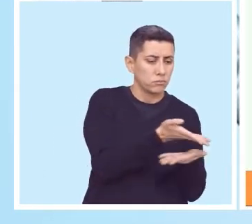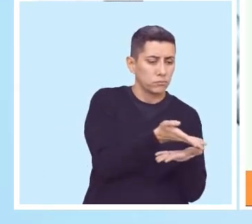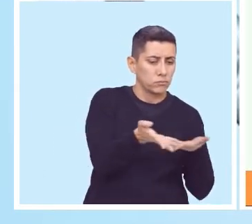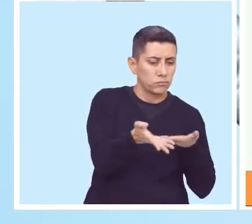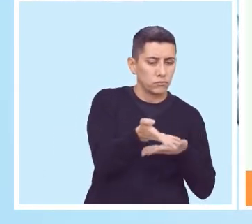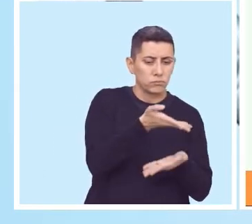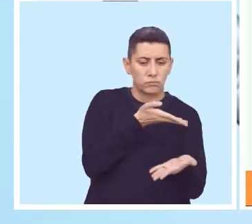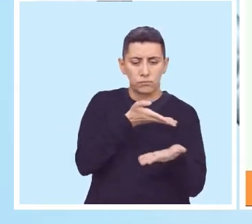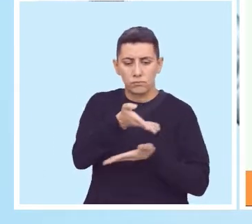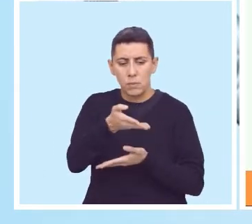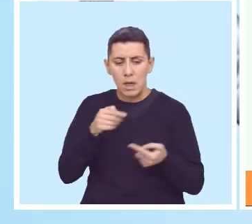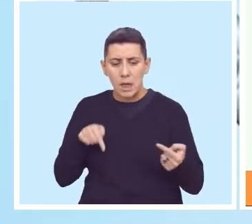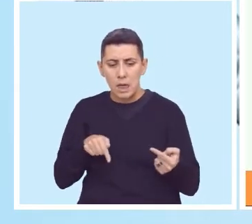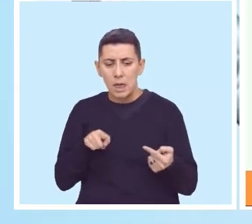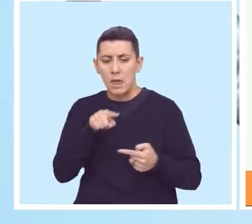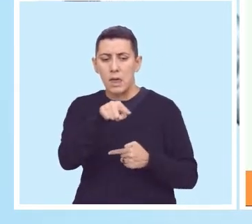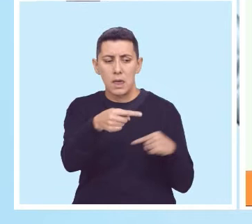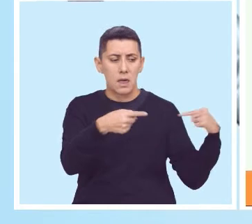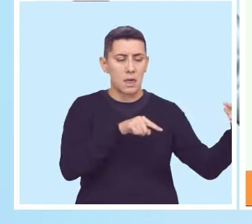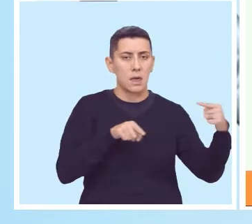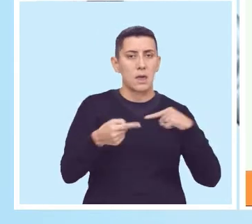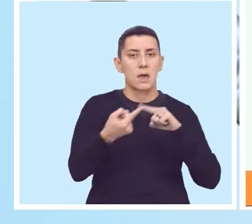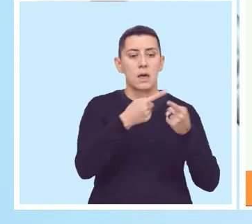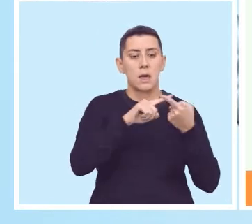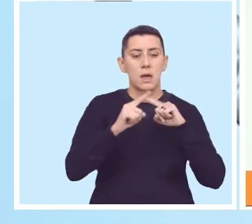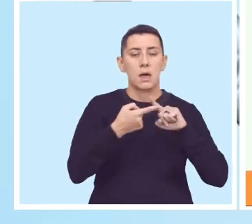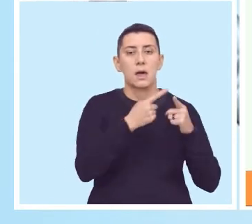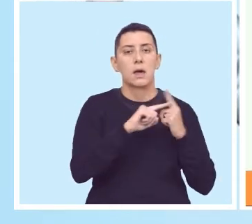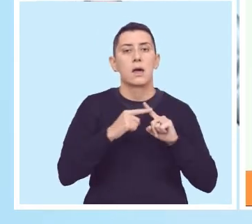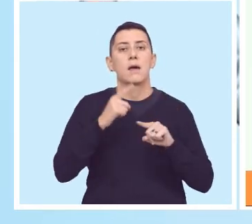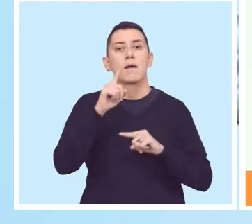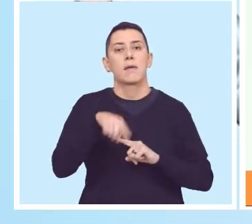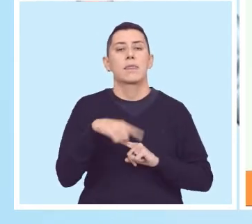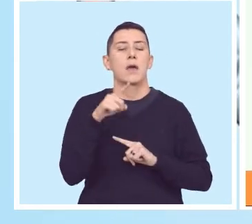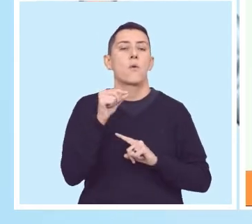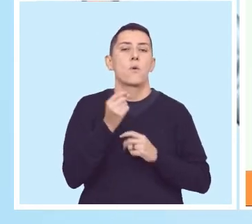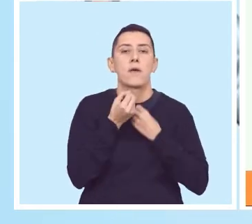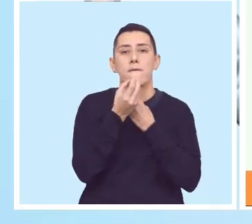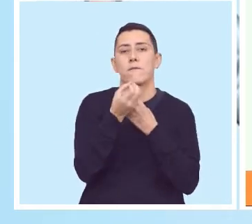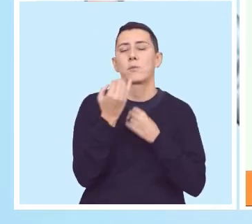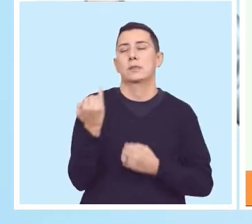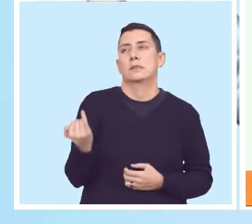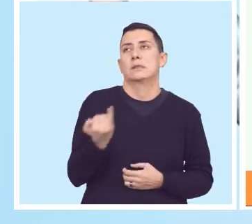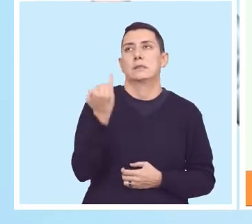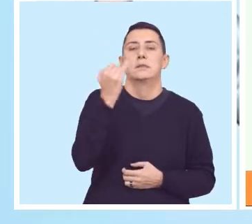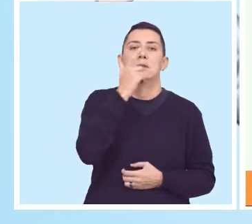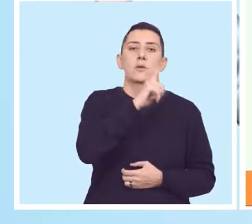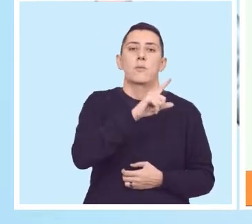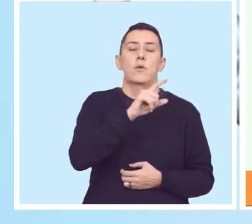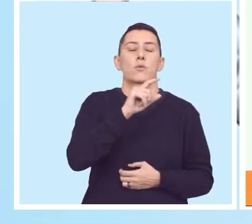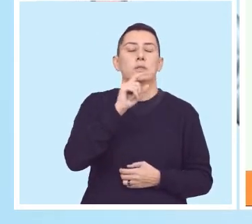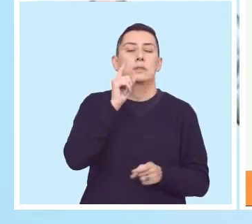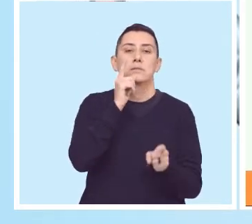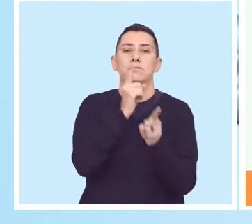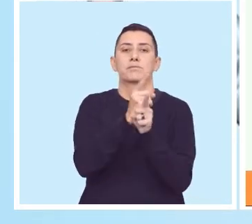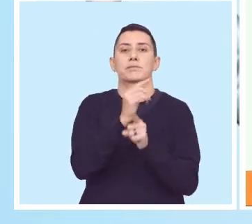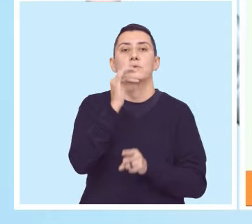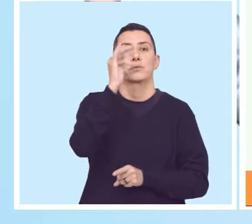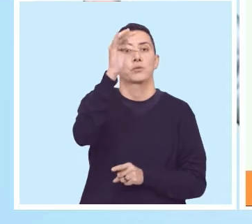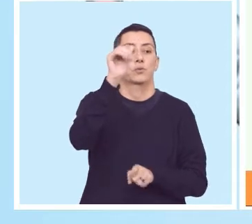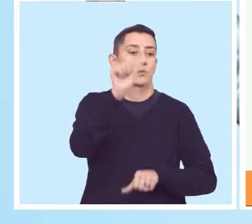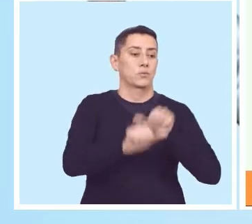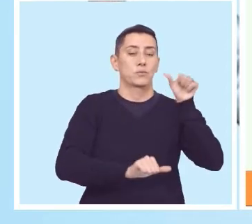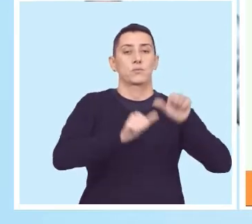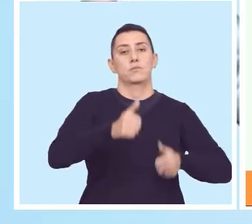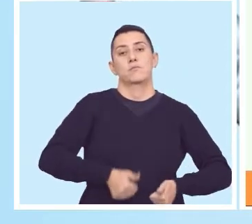entre esses dados, daqui a pouco a gente vai conseguir gerar uma informação importantíssima que talvez esteja oculta aí e que,